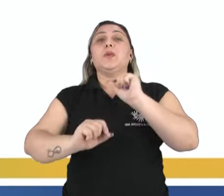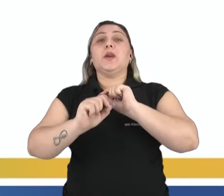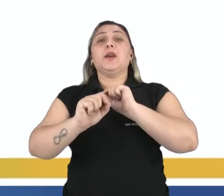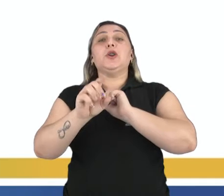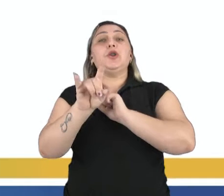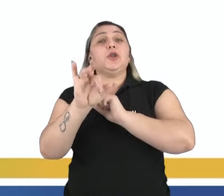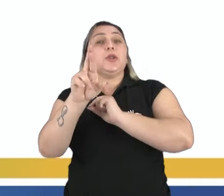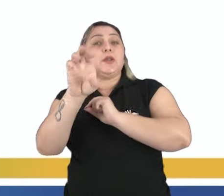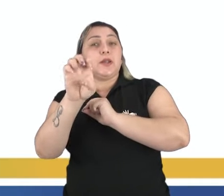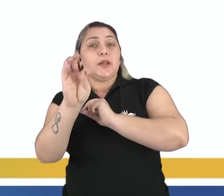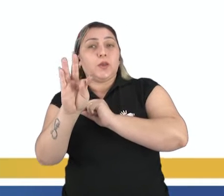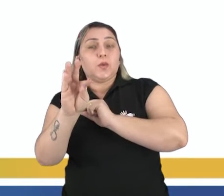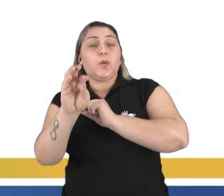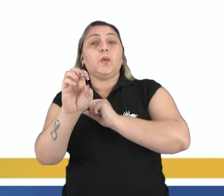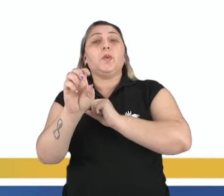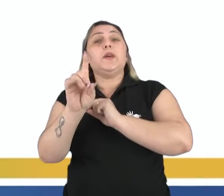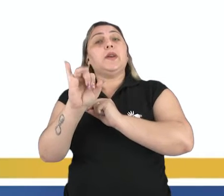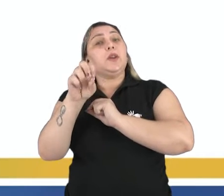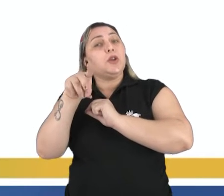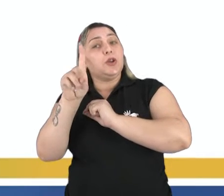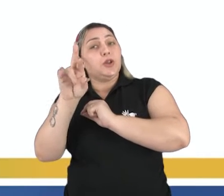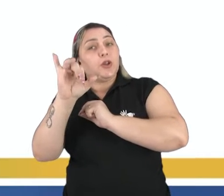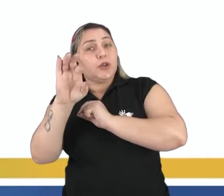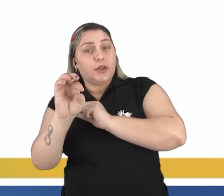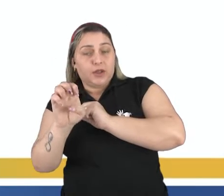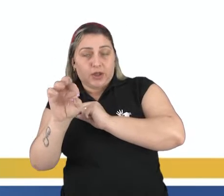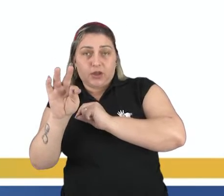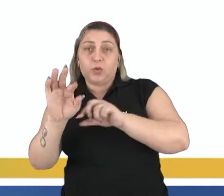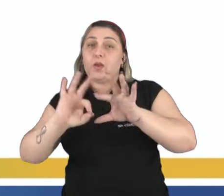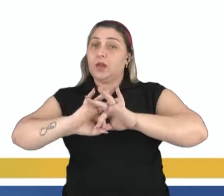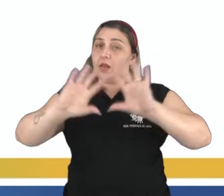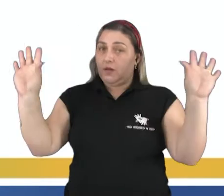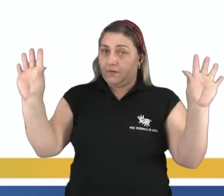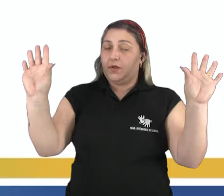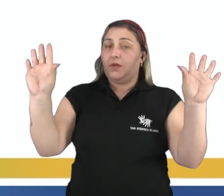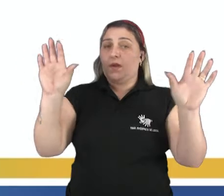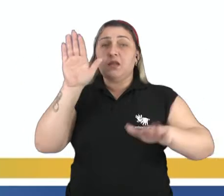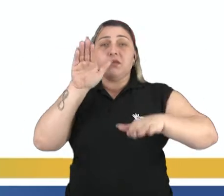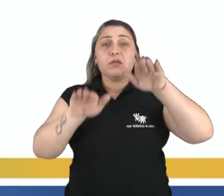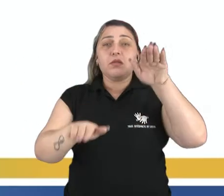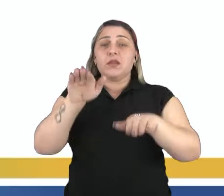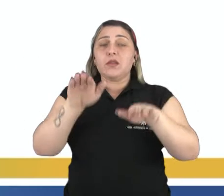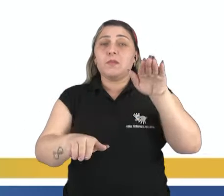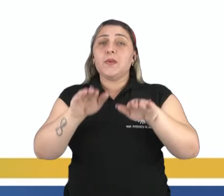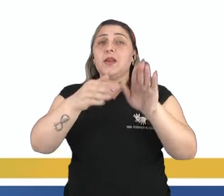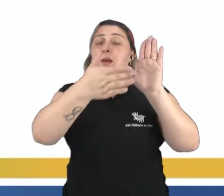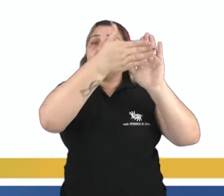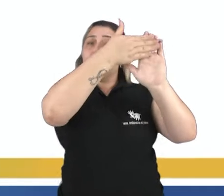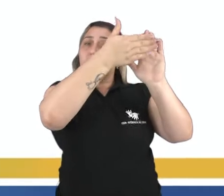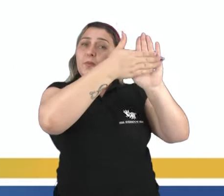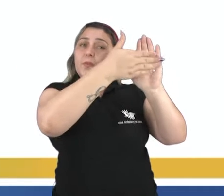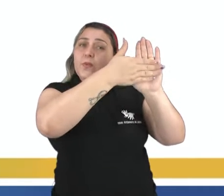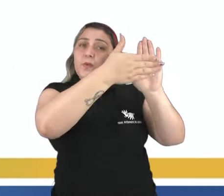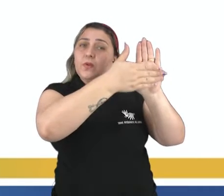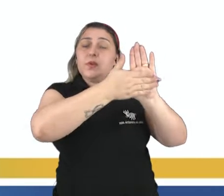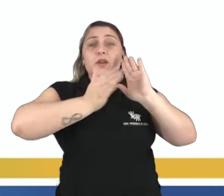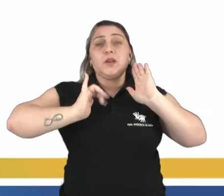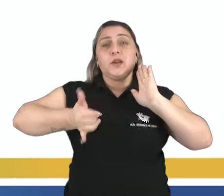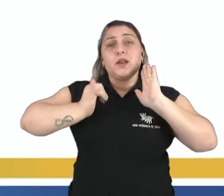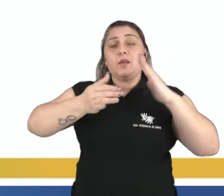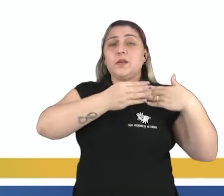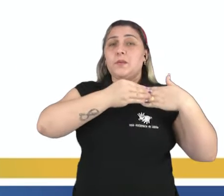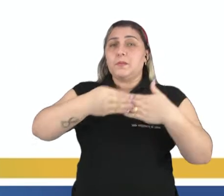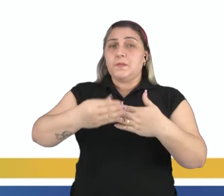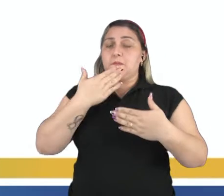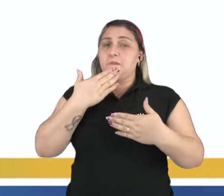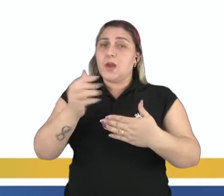direto, indireto, ou um discurso indireto livre. Então aí vai depender muito da proposta que a narração vai trazer,